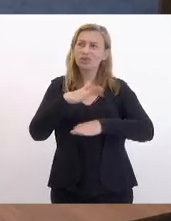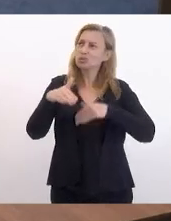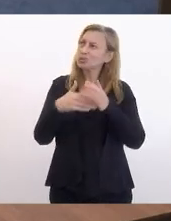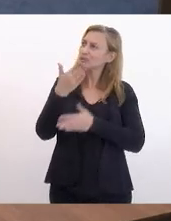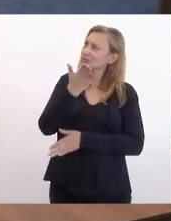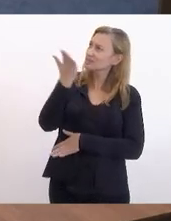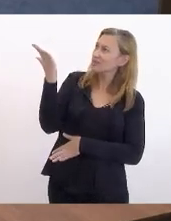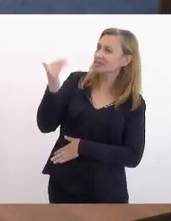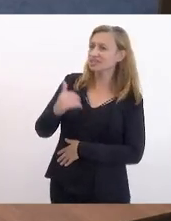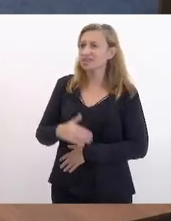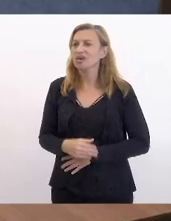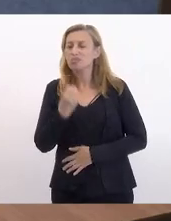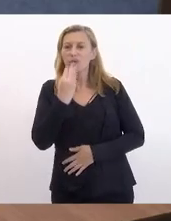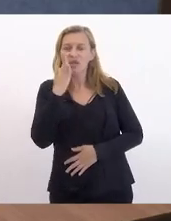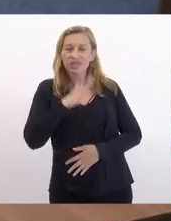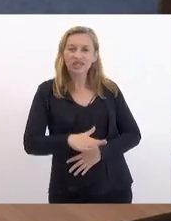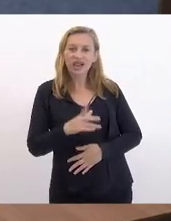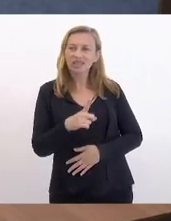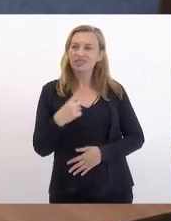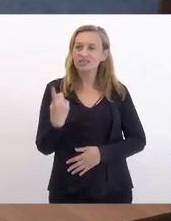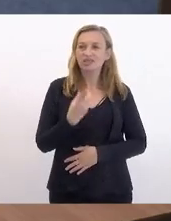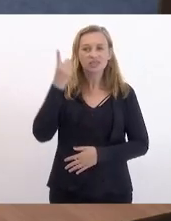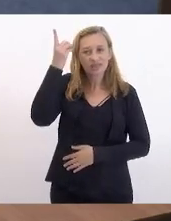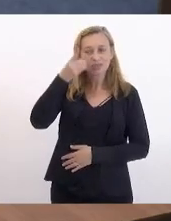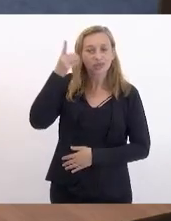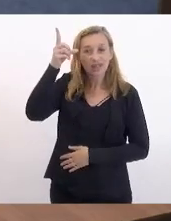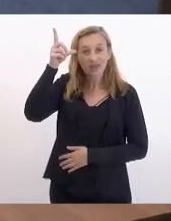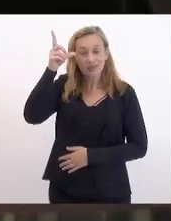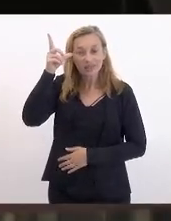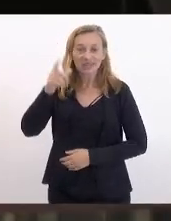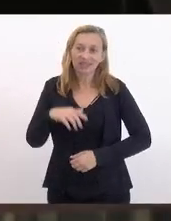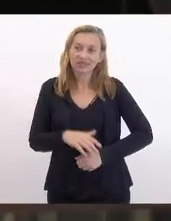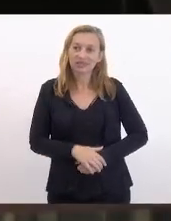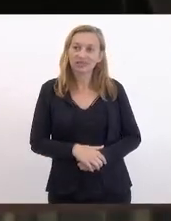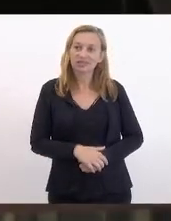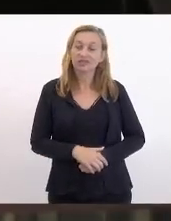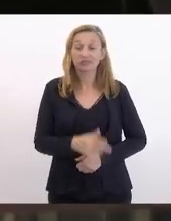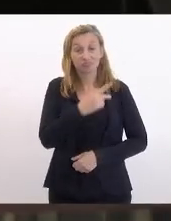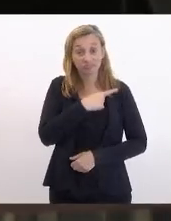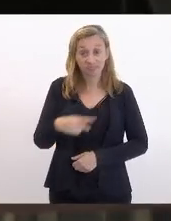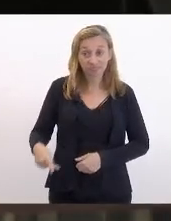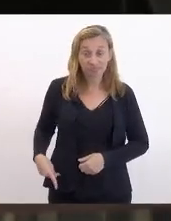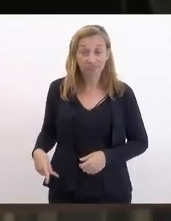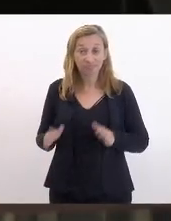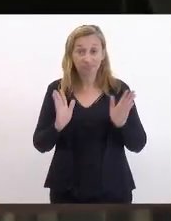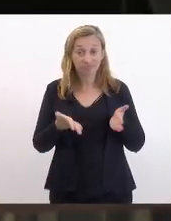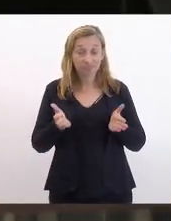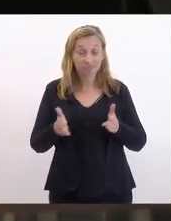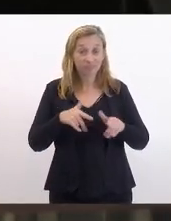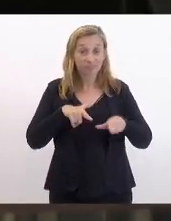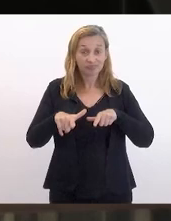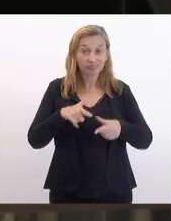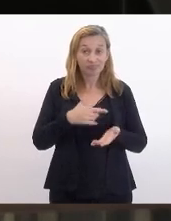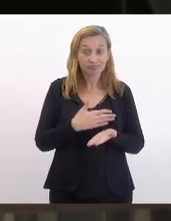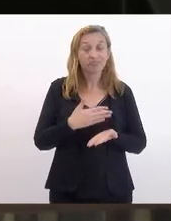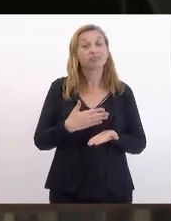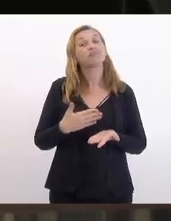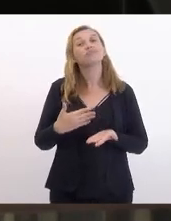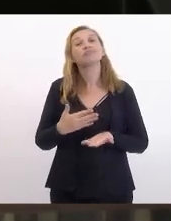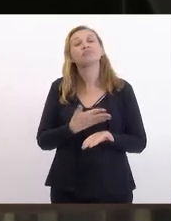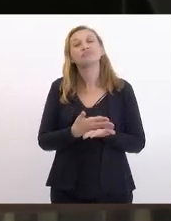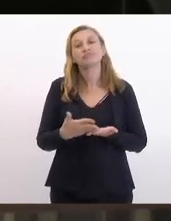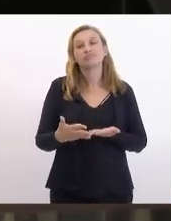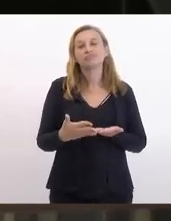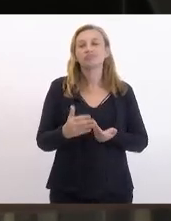boa tarde nossa deputada Lucinha nosso Presidente agora em exercício Luiz Paulo